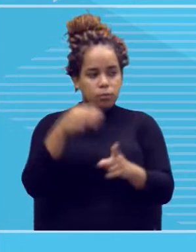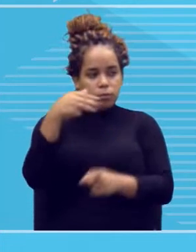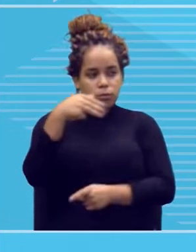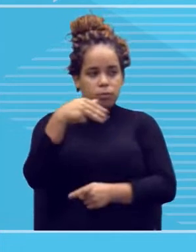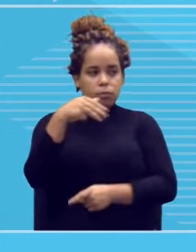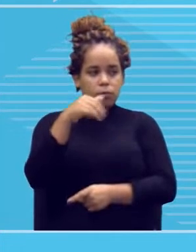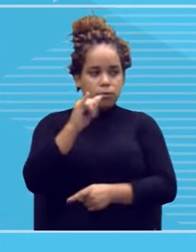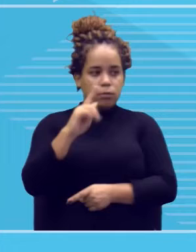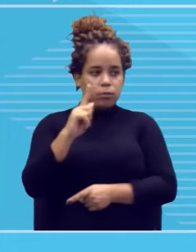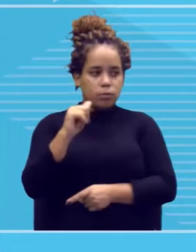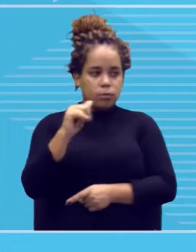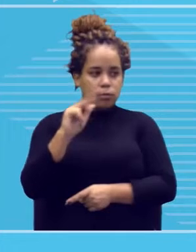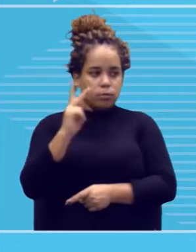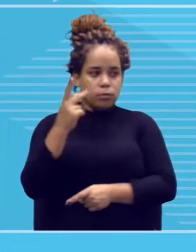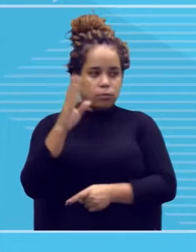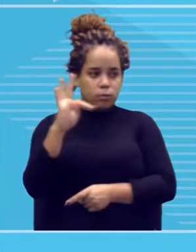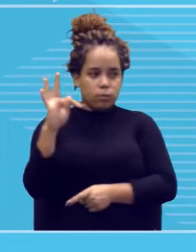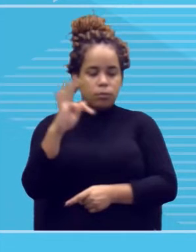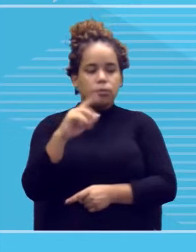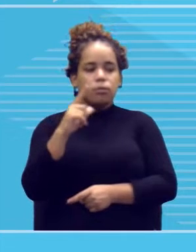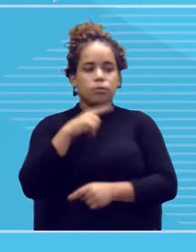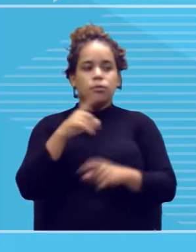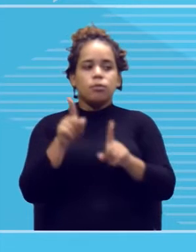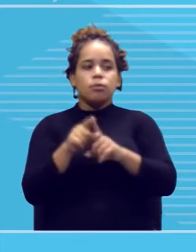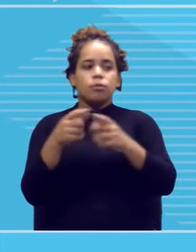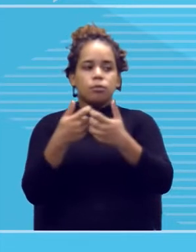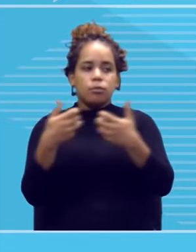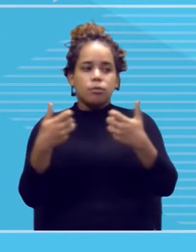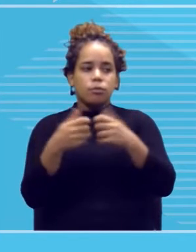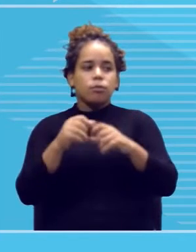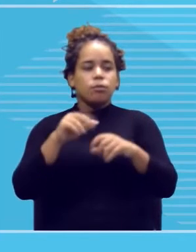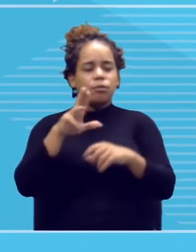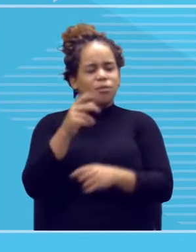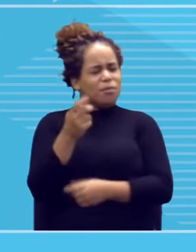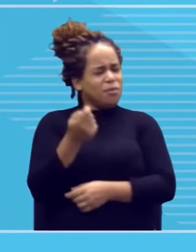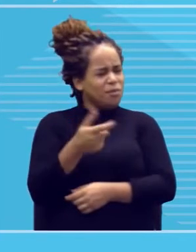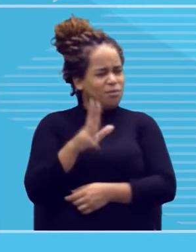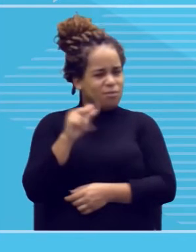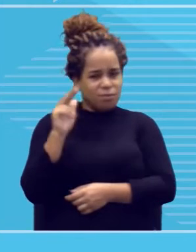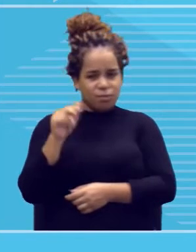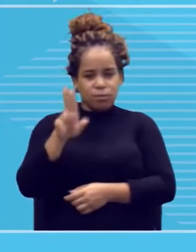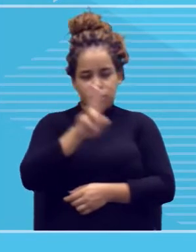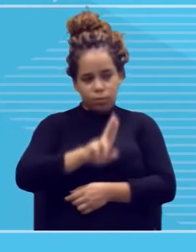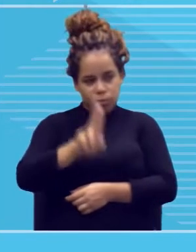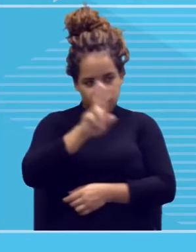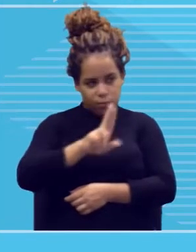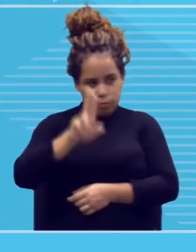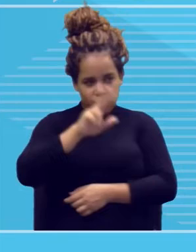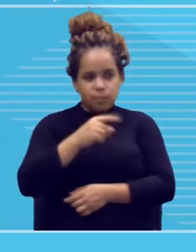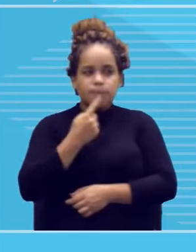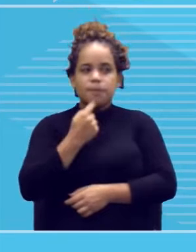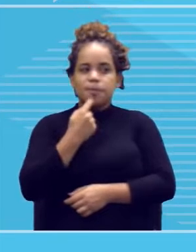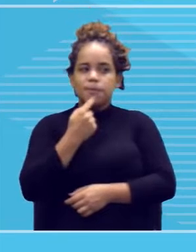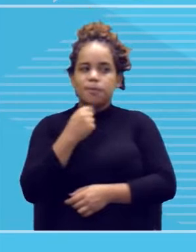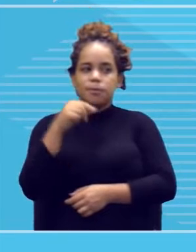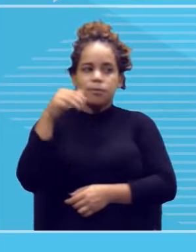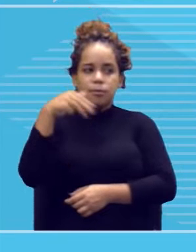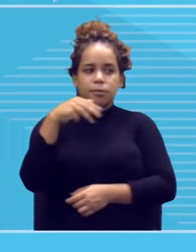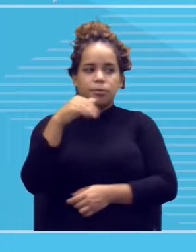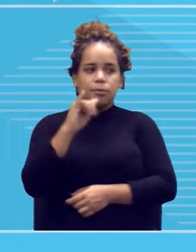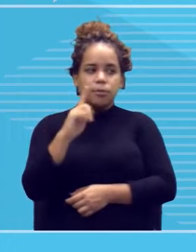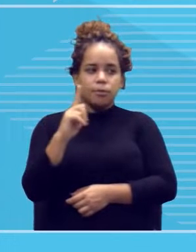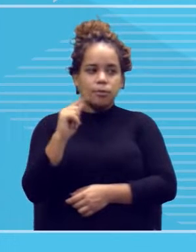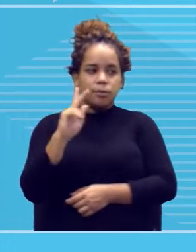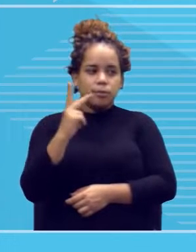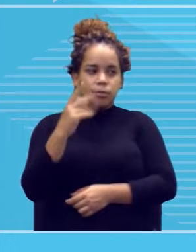são pares eles vão vir juntinhos mas a gente quase nunca utiliza esse Maicon quase nunca